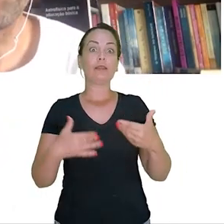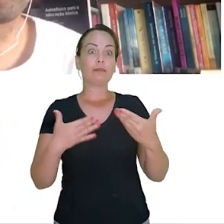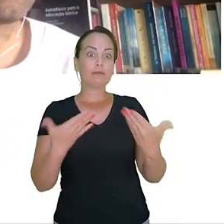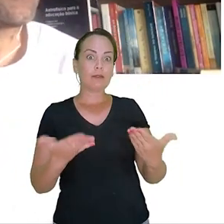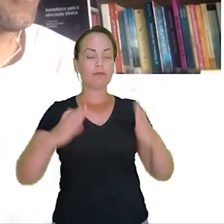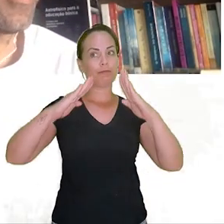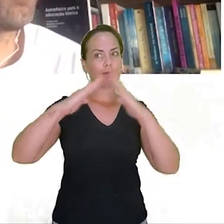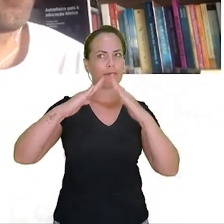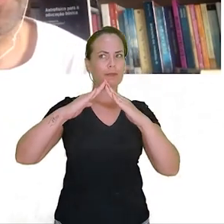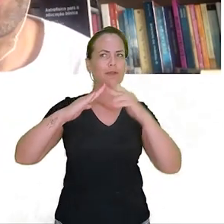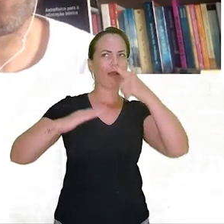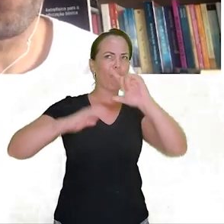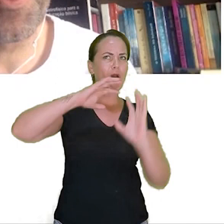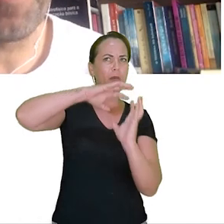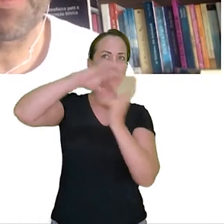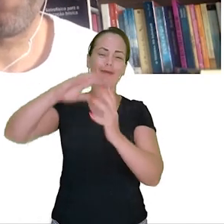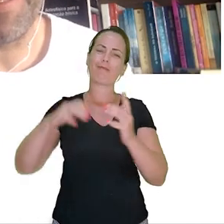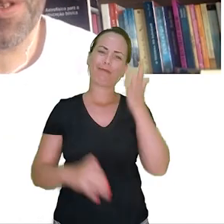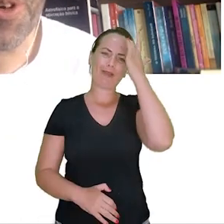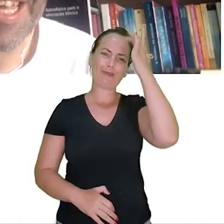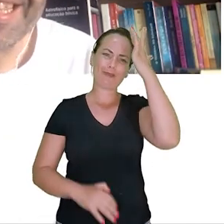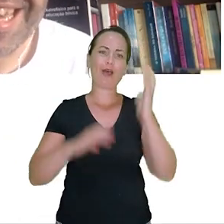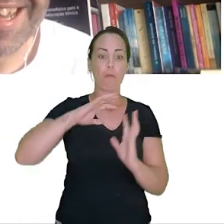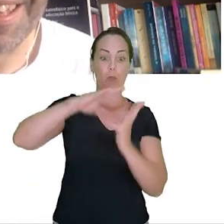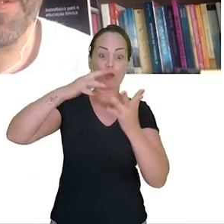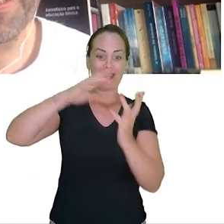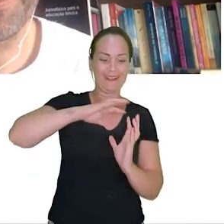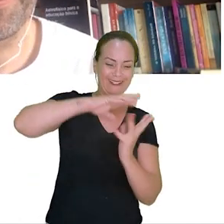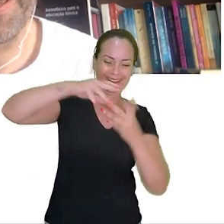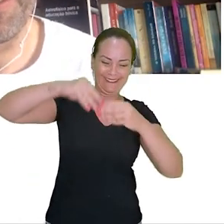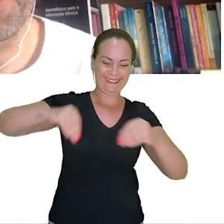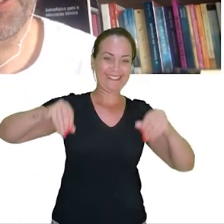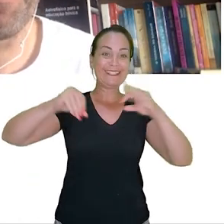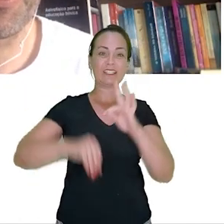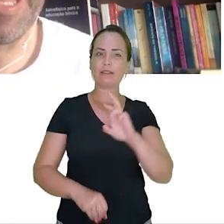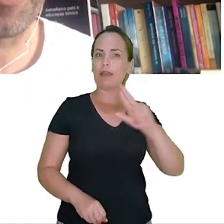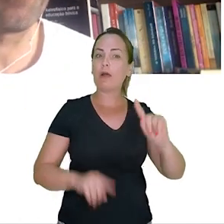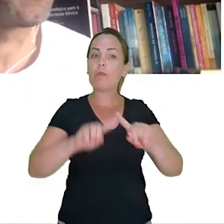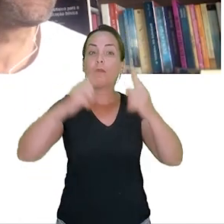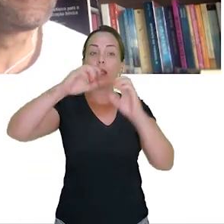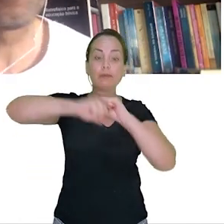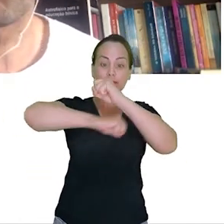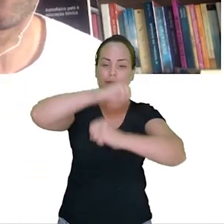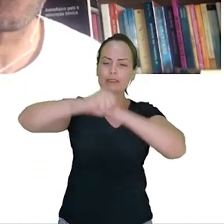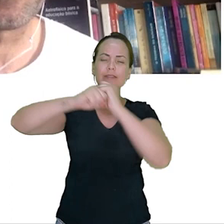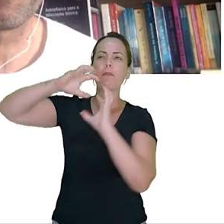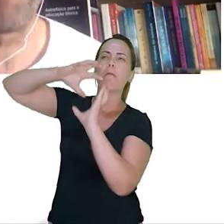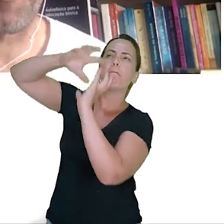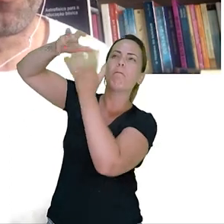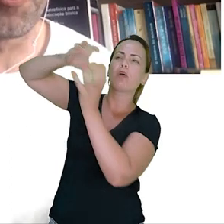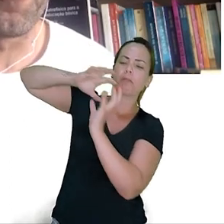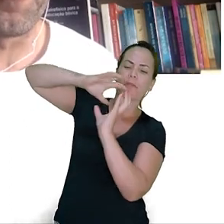morar em outro planeta, né? Por enquanto, é muito mais fácil morar na Terra, né? Mas no Sistema Solar nós temos tantos